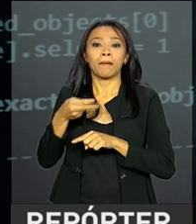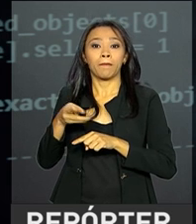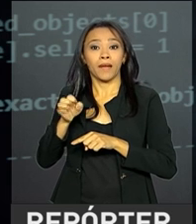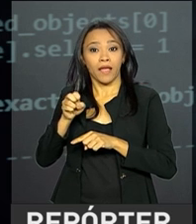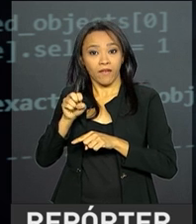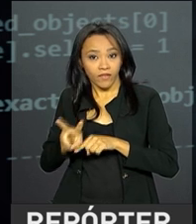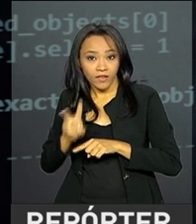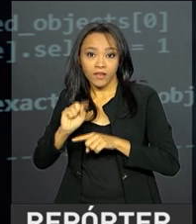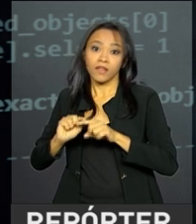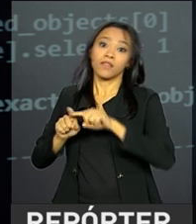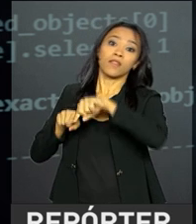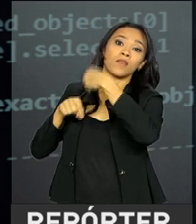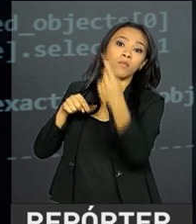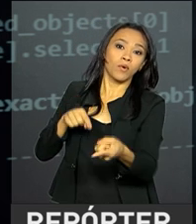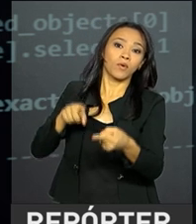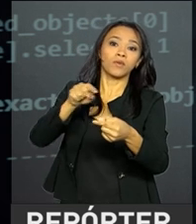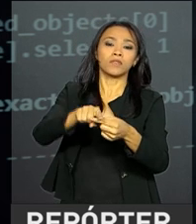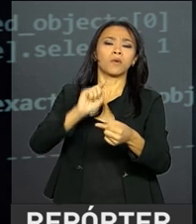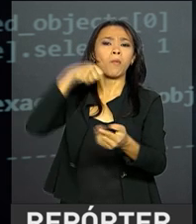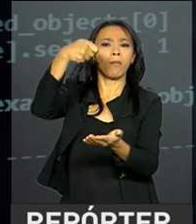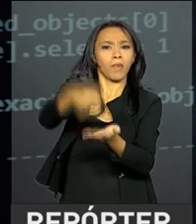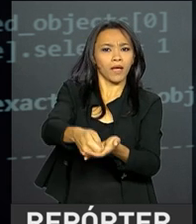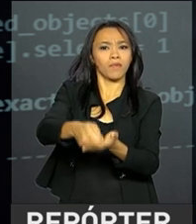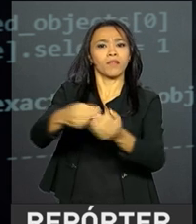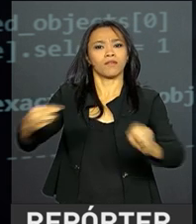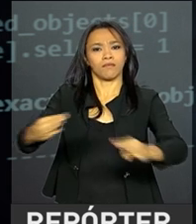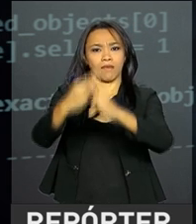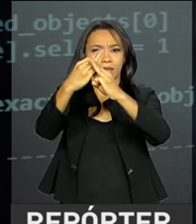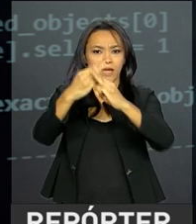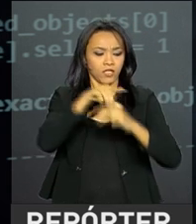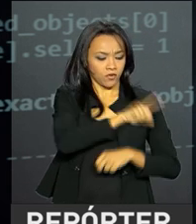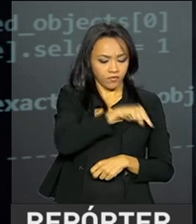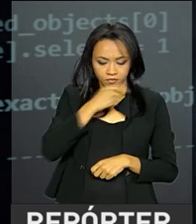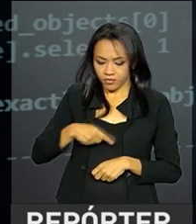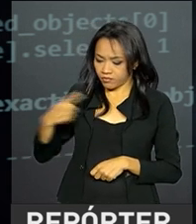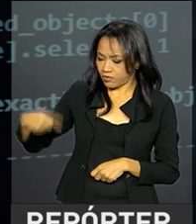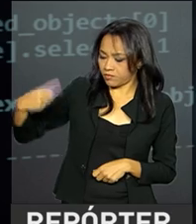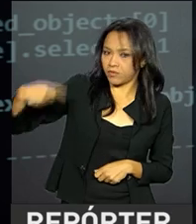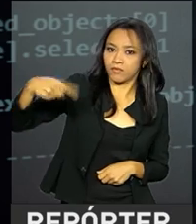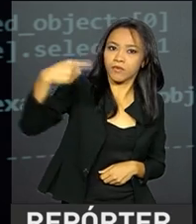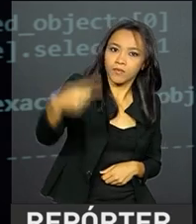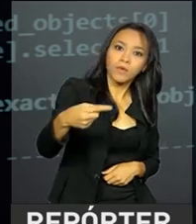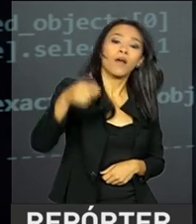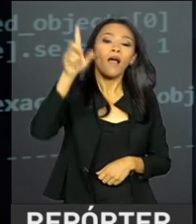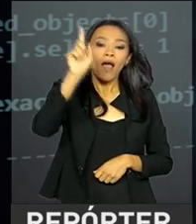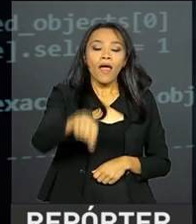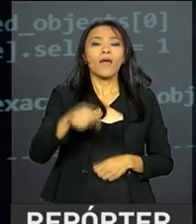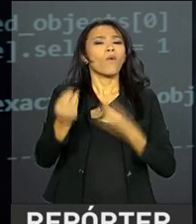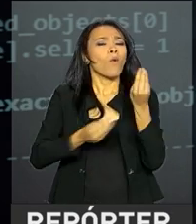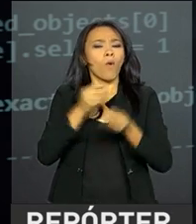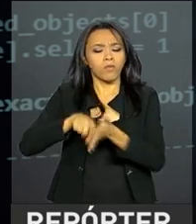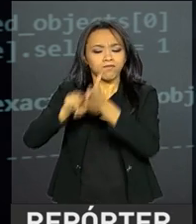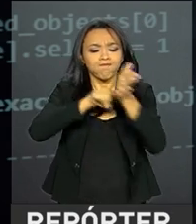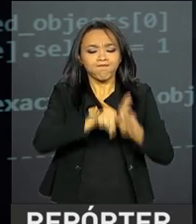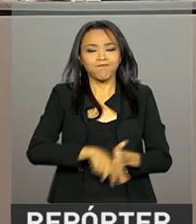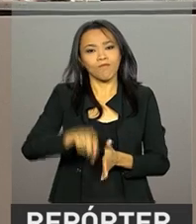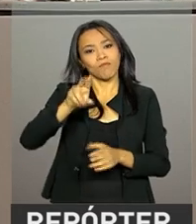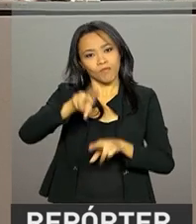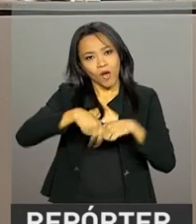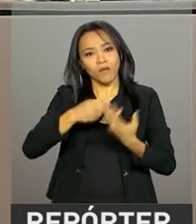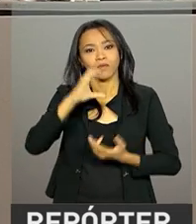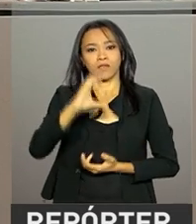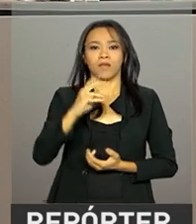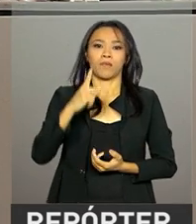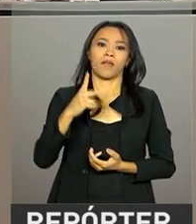do Trabalho, até o pagamento do benefício pela Caixa. A base para o rastreamento é o CPF do trabalhador.